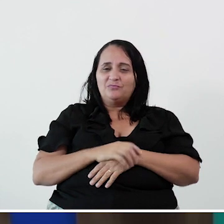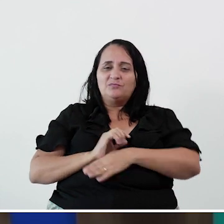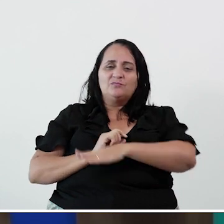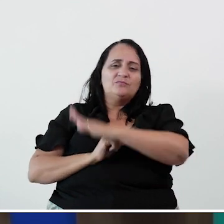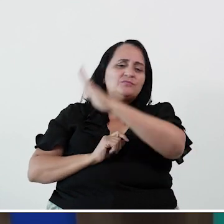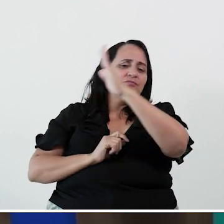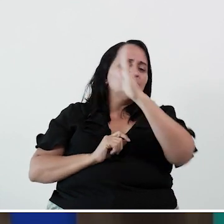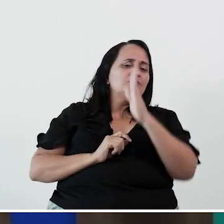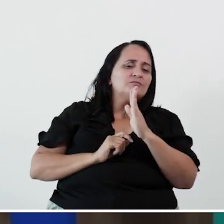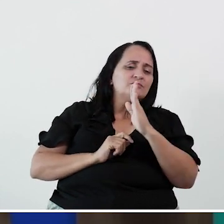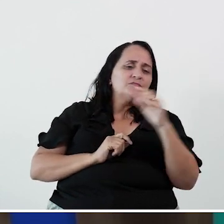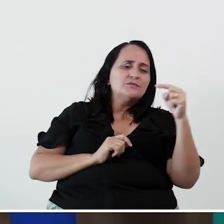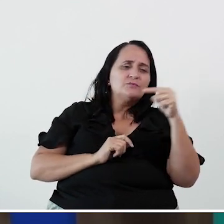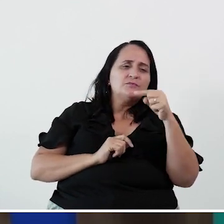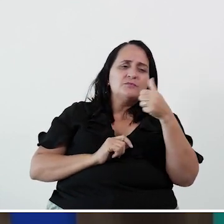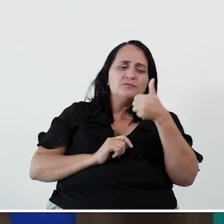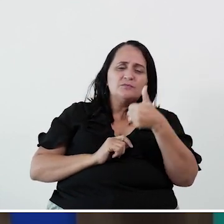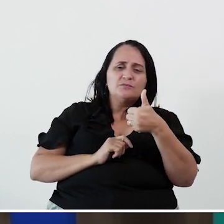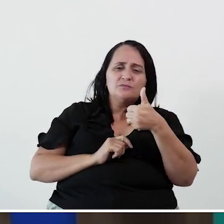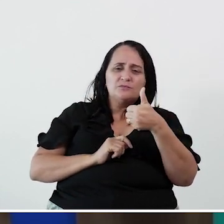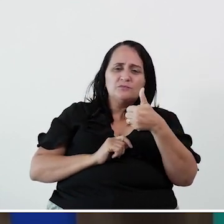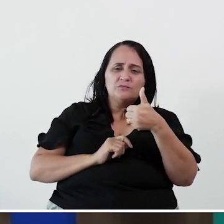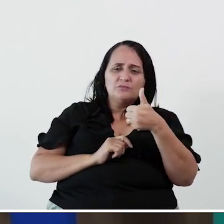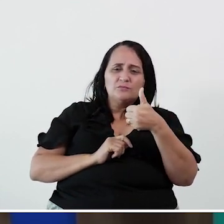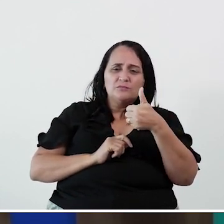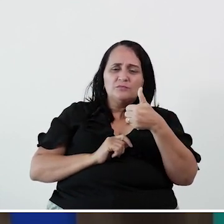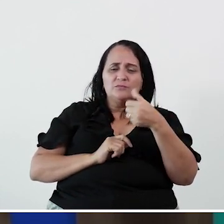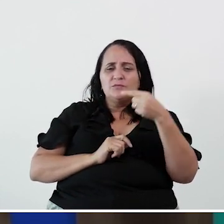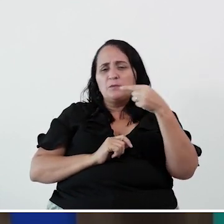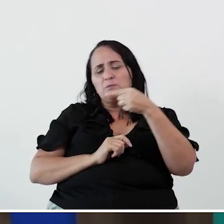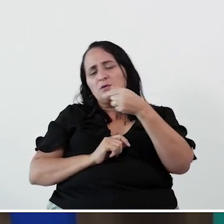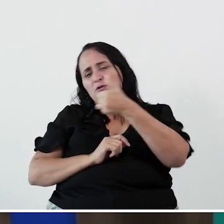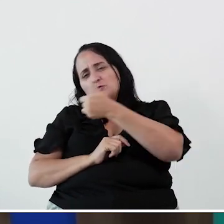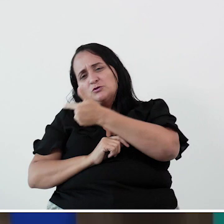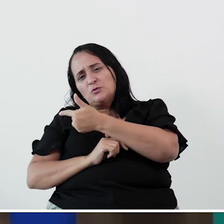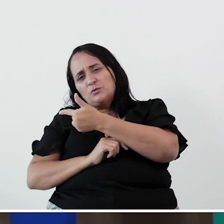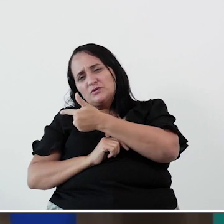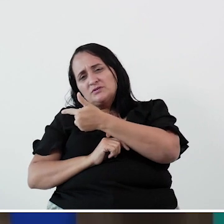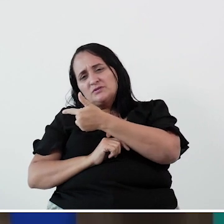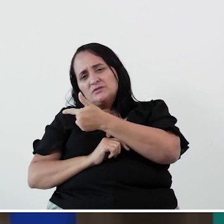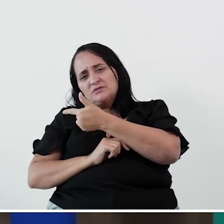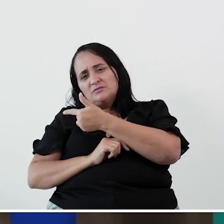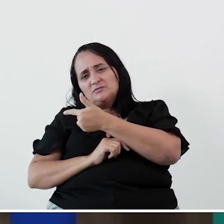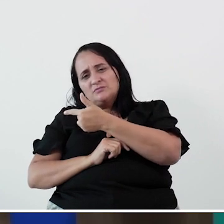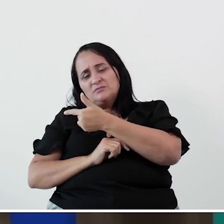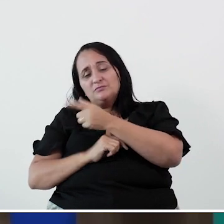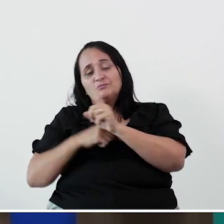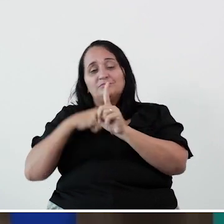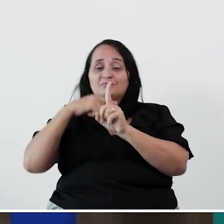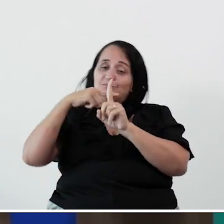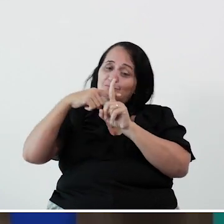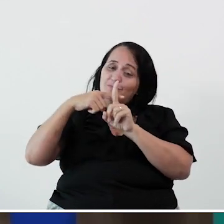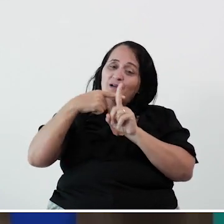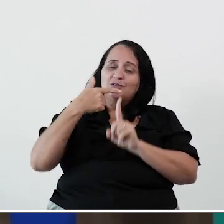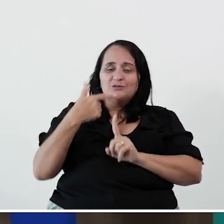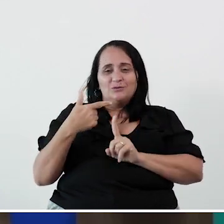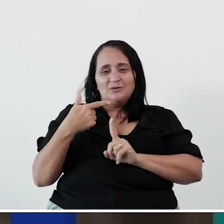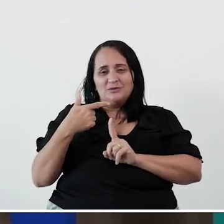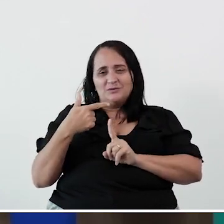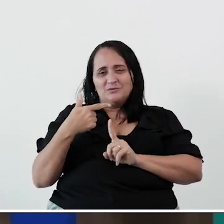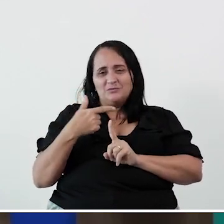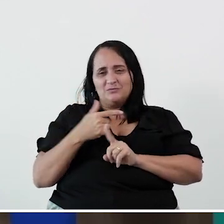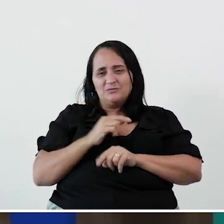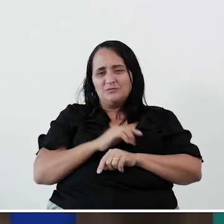número menos 1. Menos 1 vezes menos 2 dá mais 2. É por isso que a